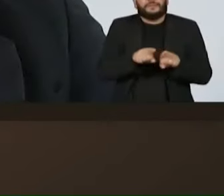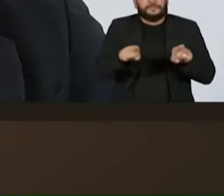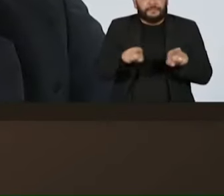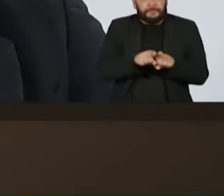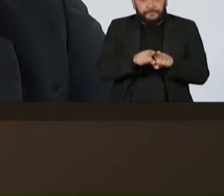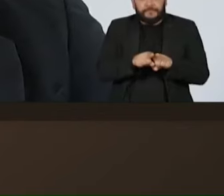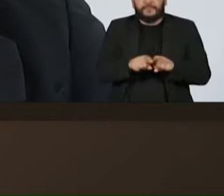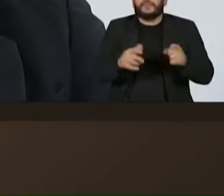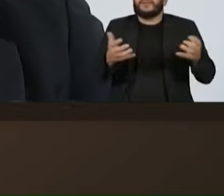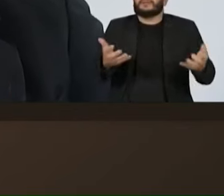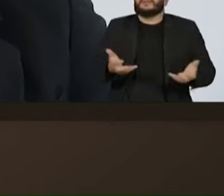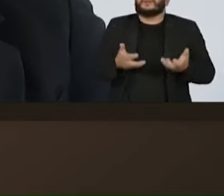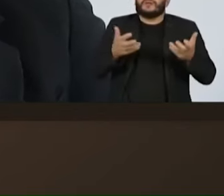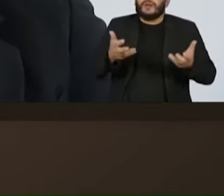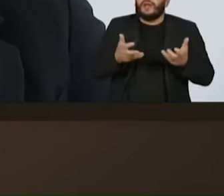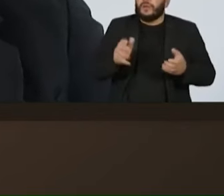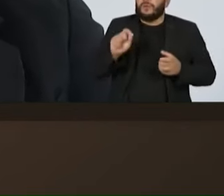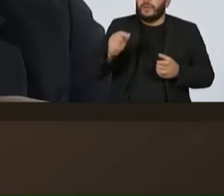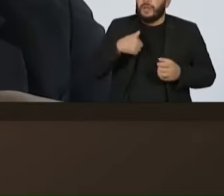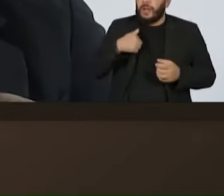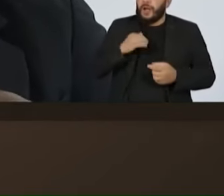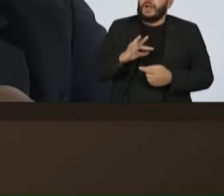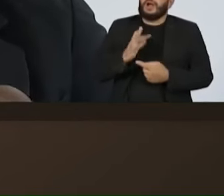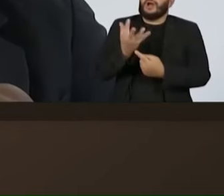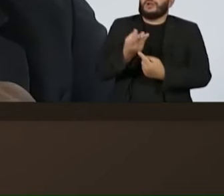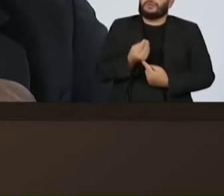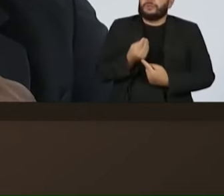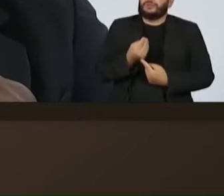Eu queria fazer parte...